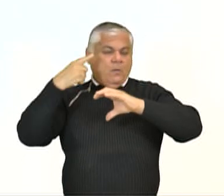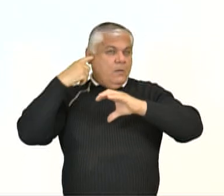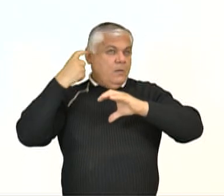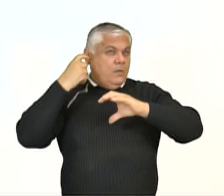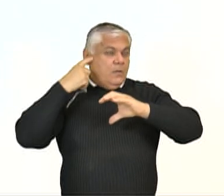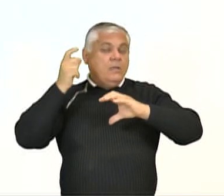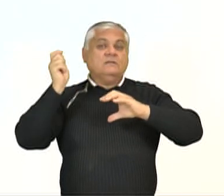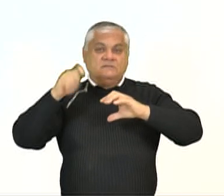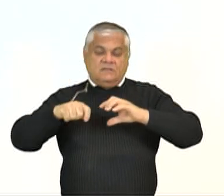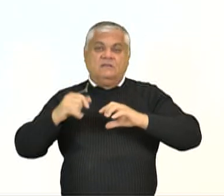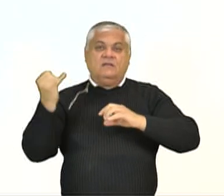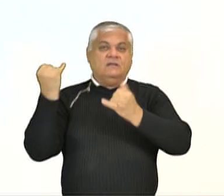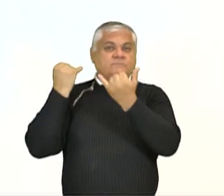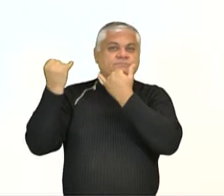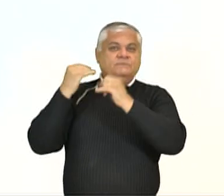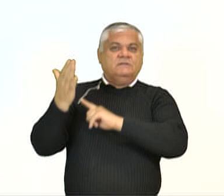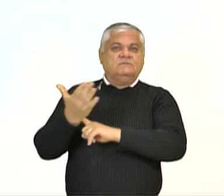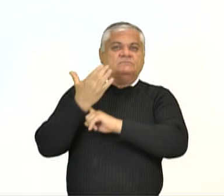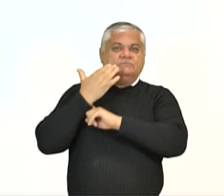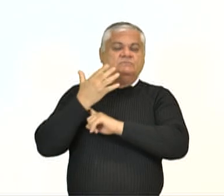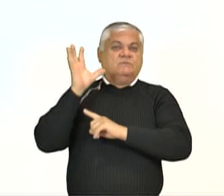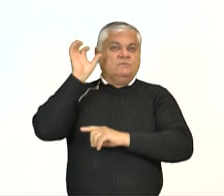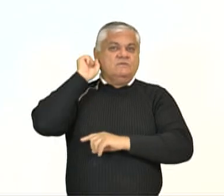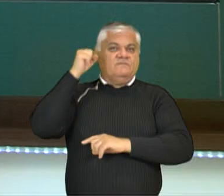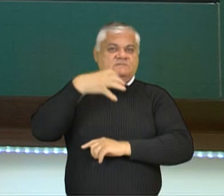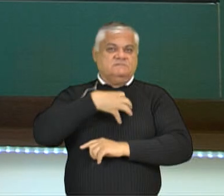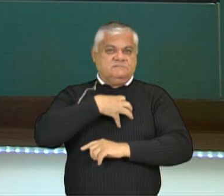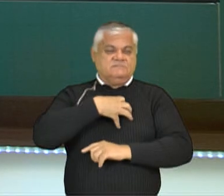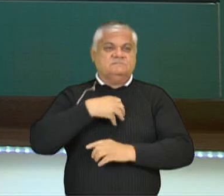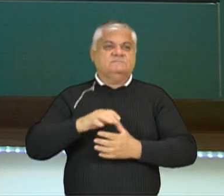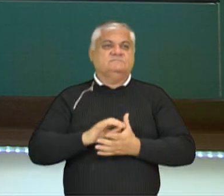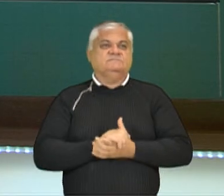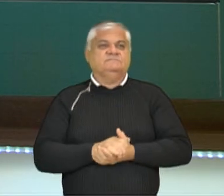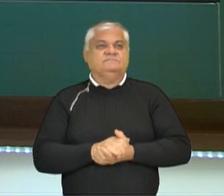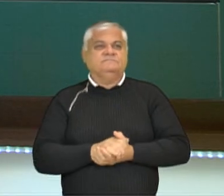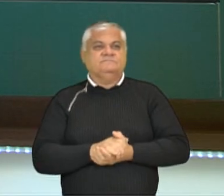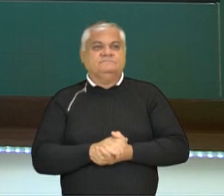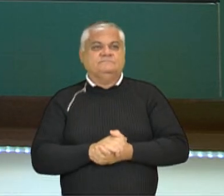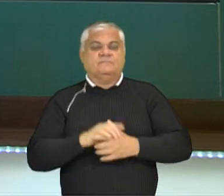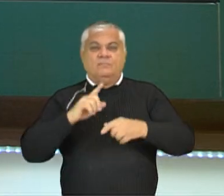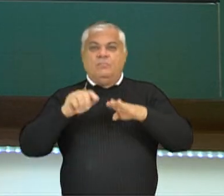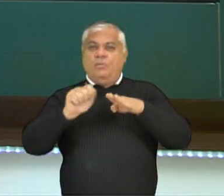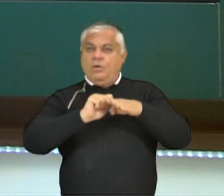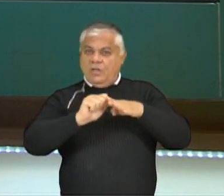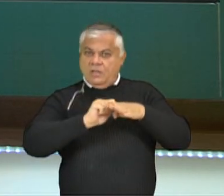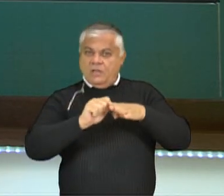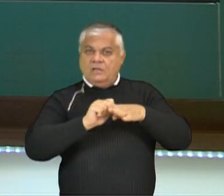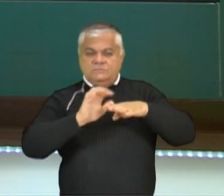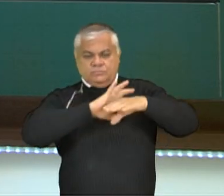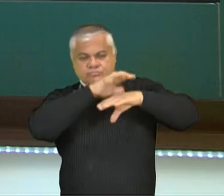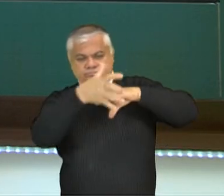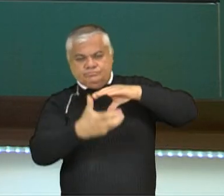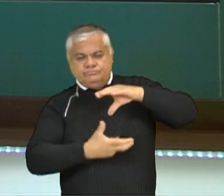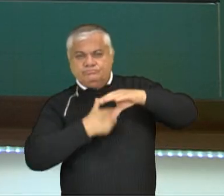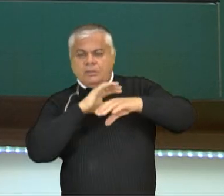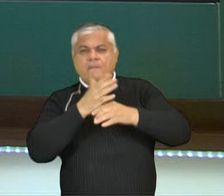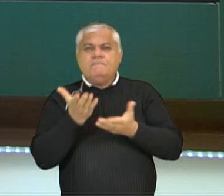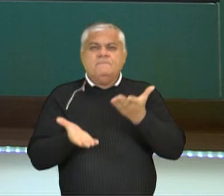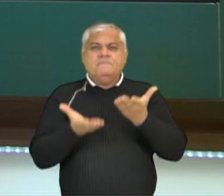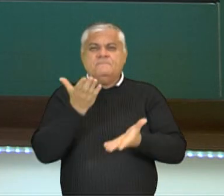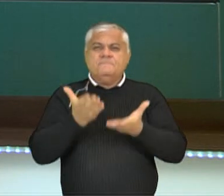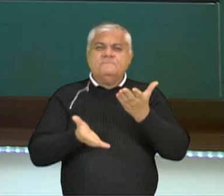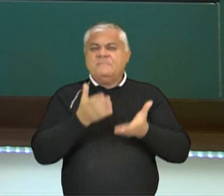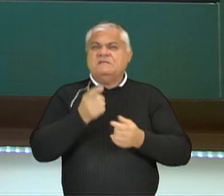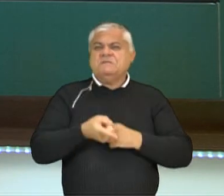E esses furos para que o som passe, o som desse guiso. O material é borracha, pesa